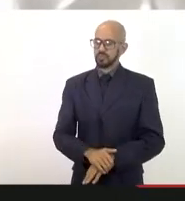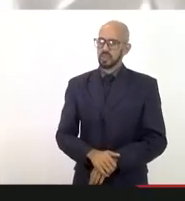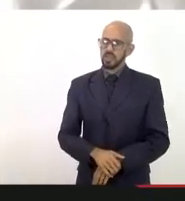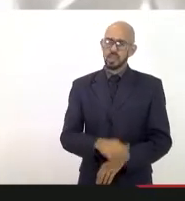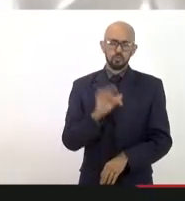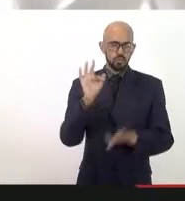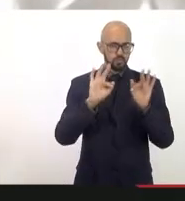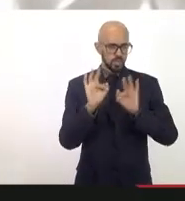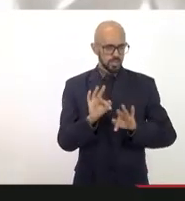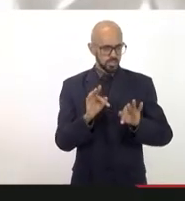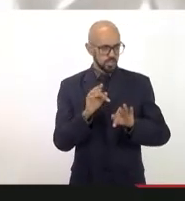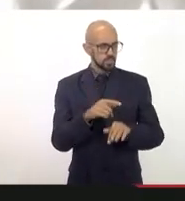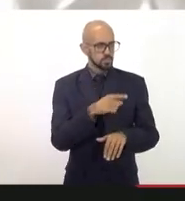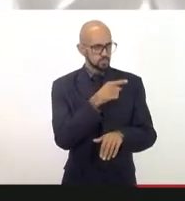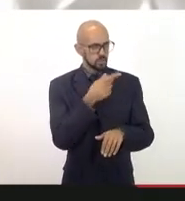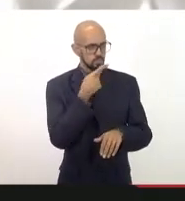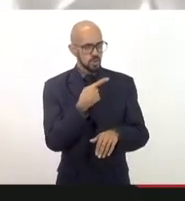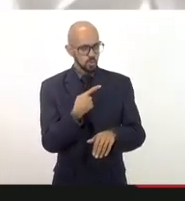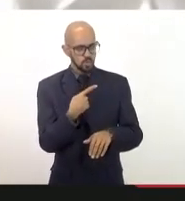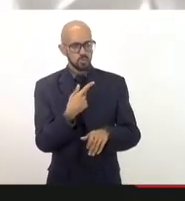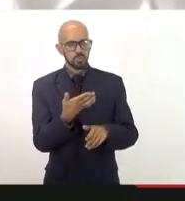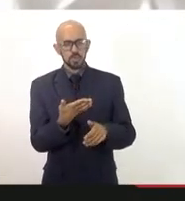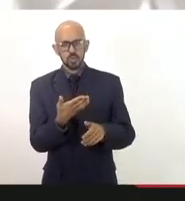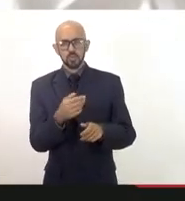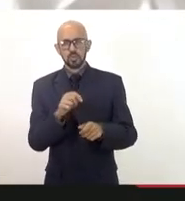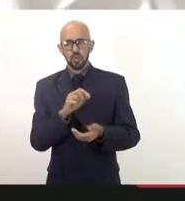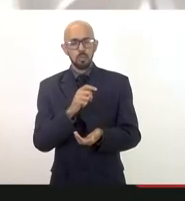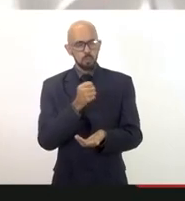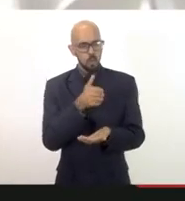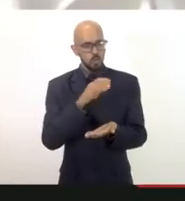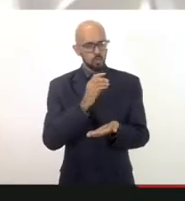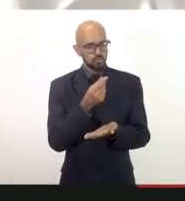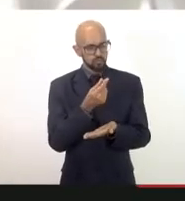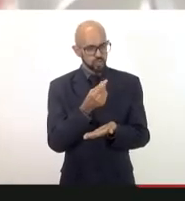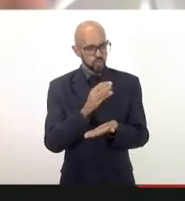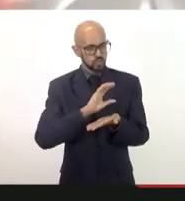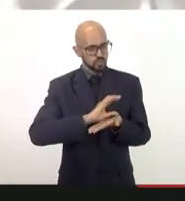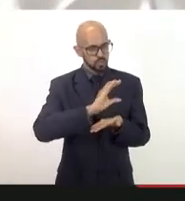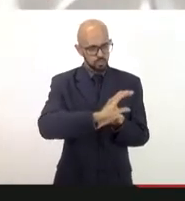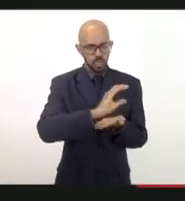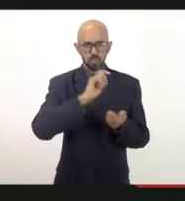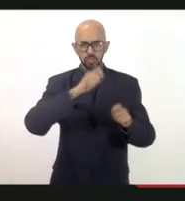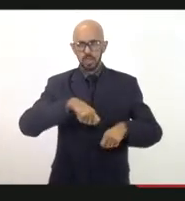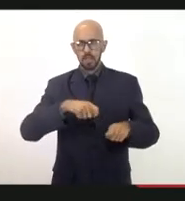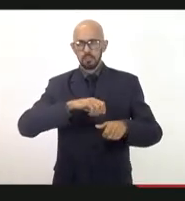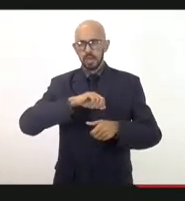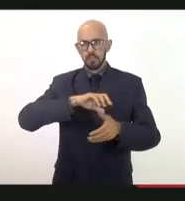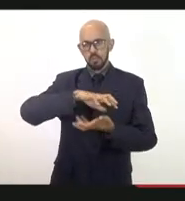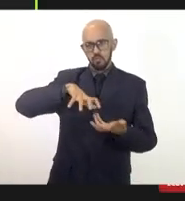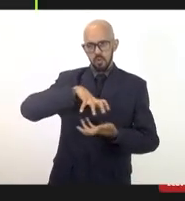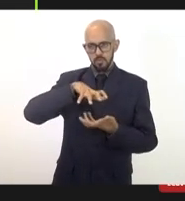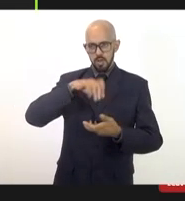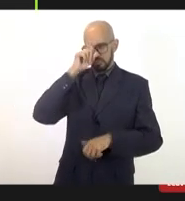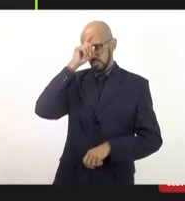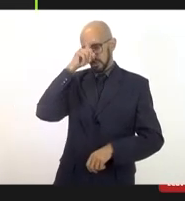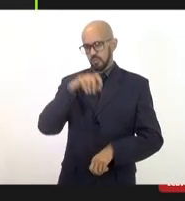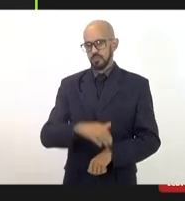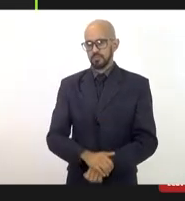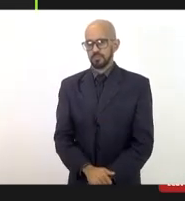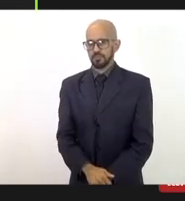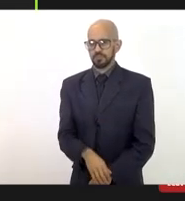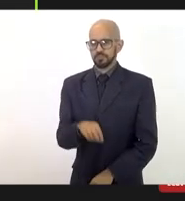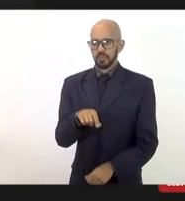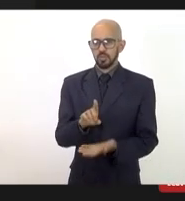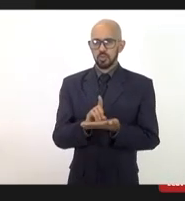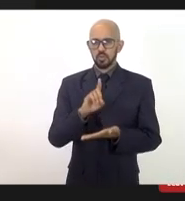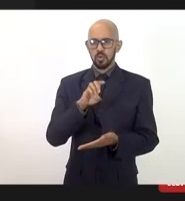pouco investimento a gente pode dar efetividade ao hospital. Então, eu quero que aqui... Já... Doutor Mário, pode